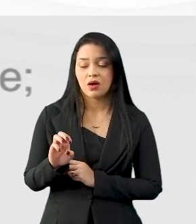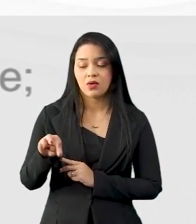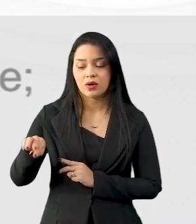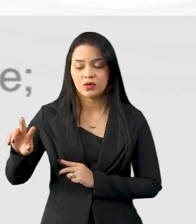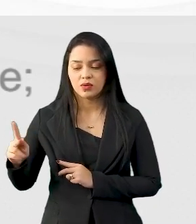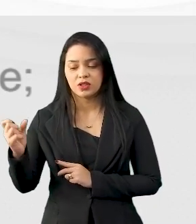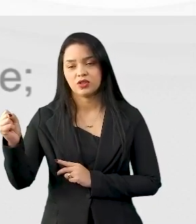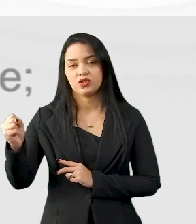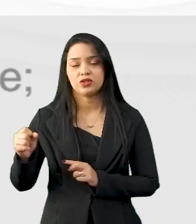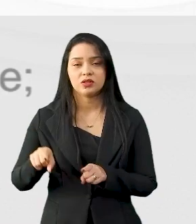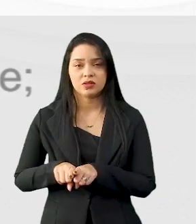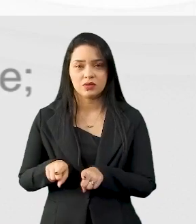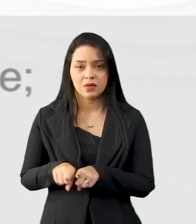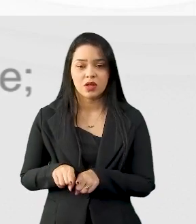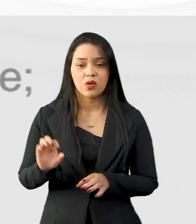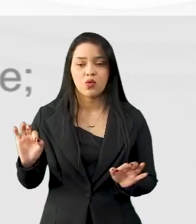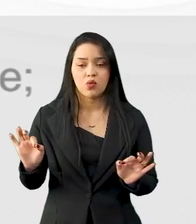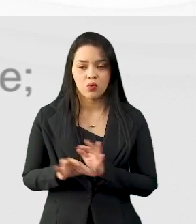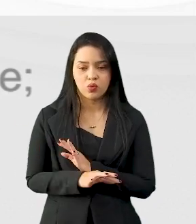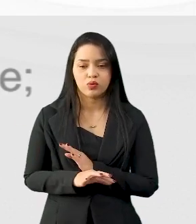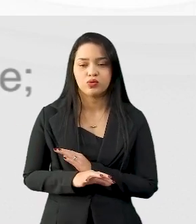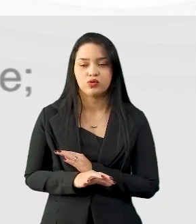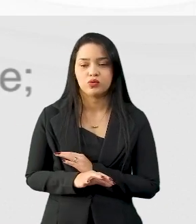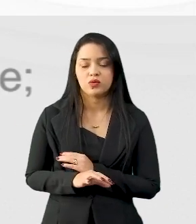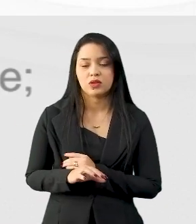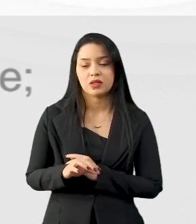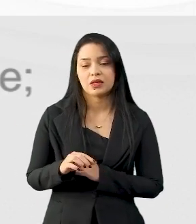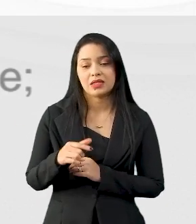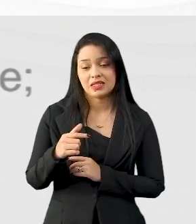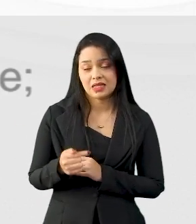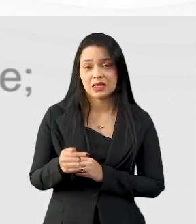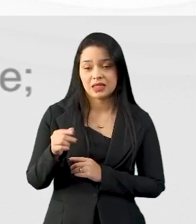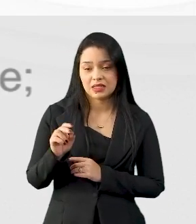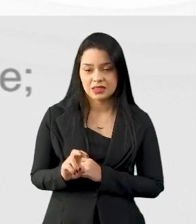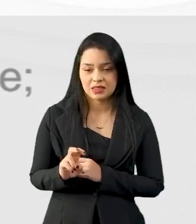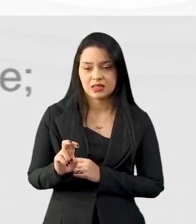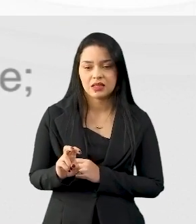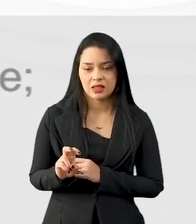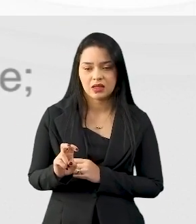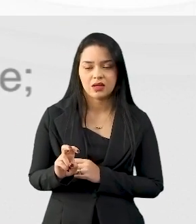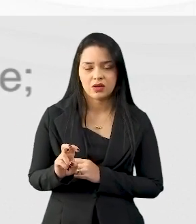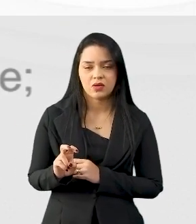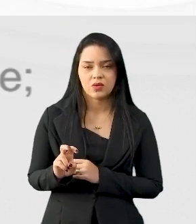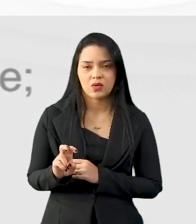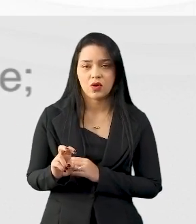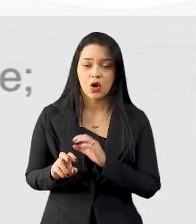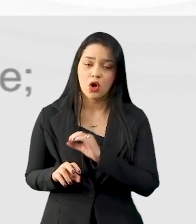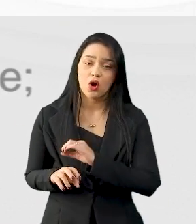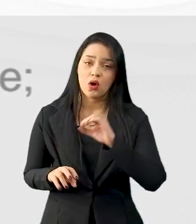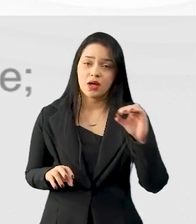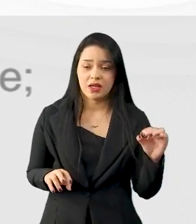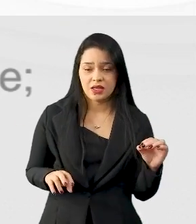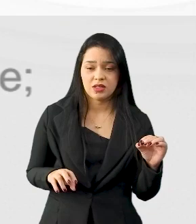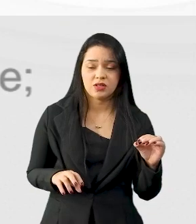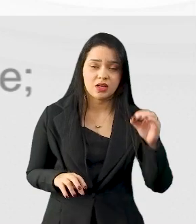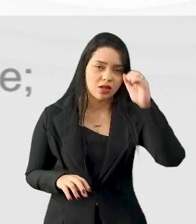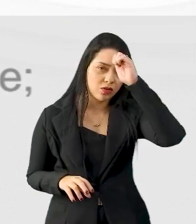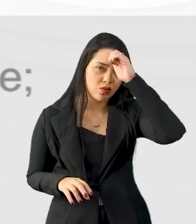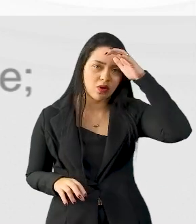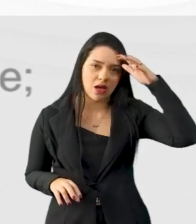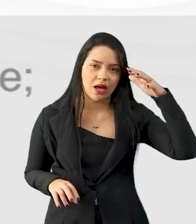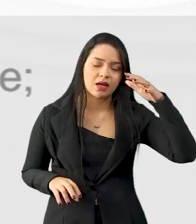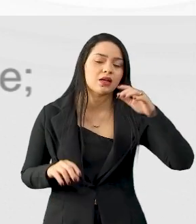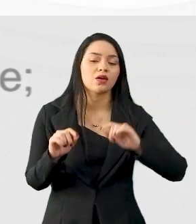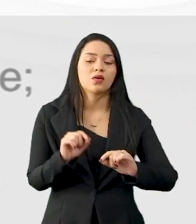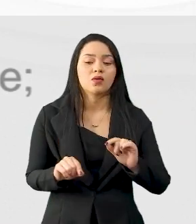por fim, o último fuso nacional, que é o fuso 75 graus oeste, gente, tá? Que é o fuso do Acre, que